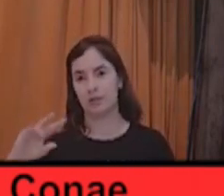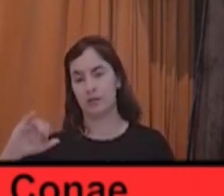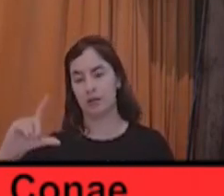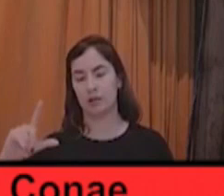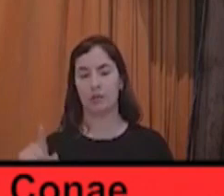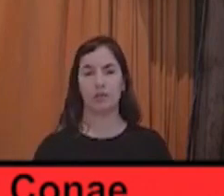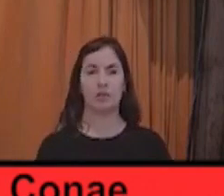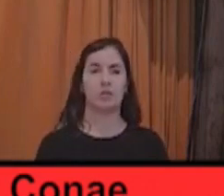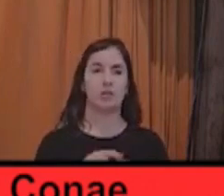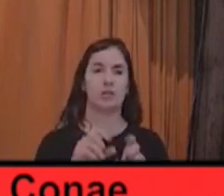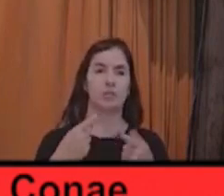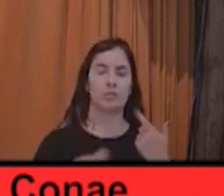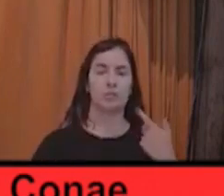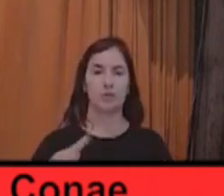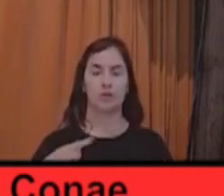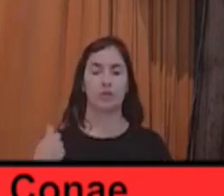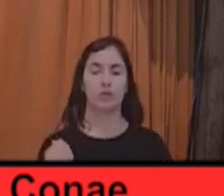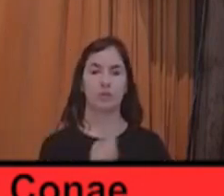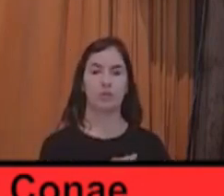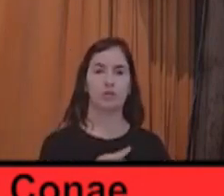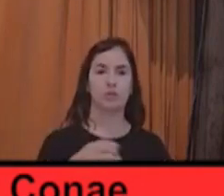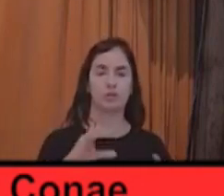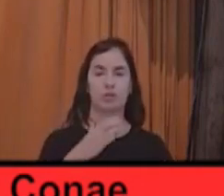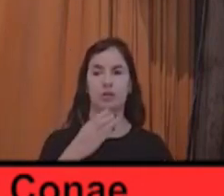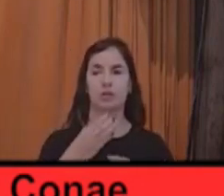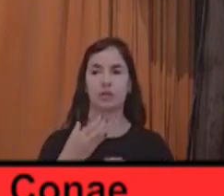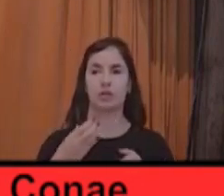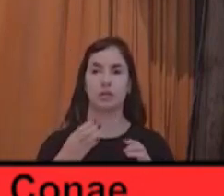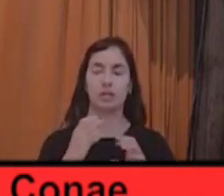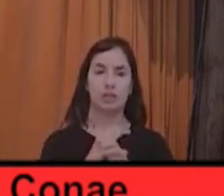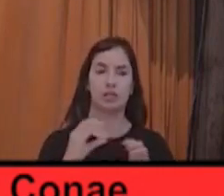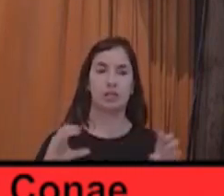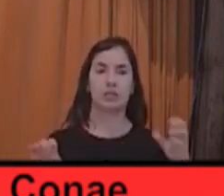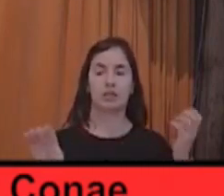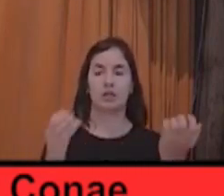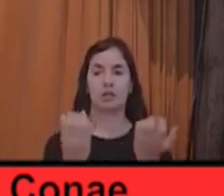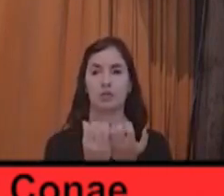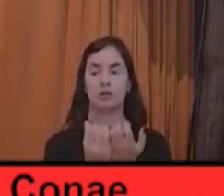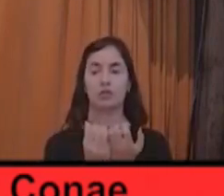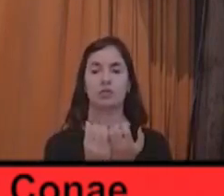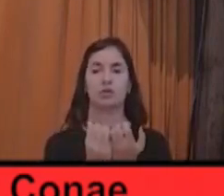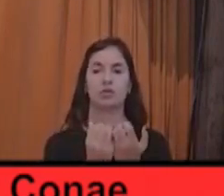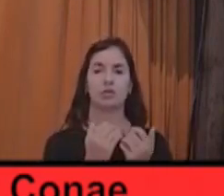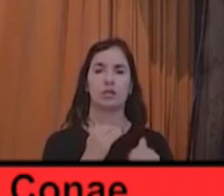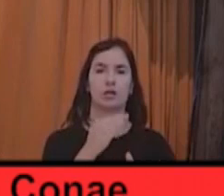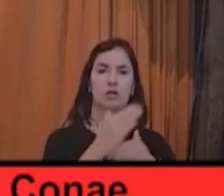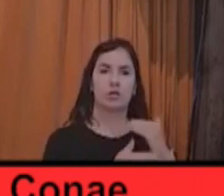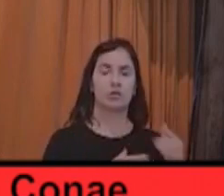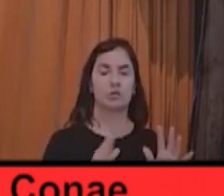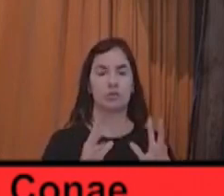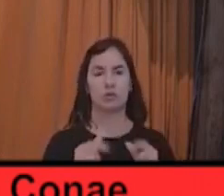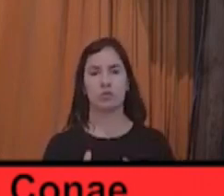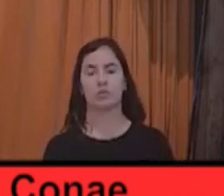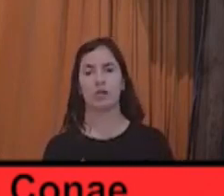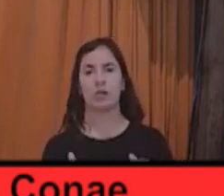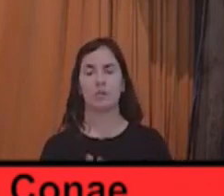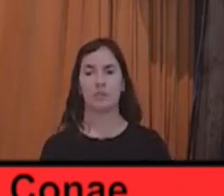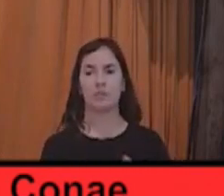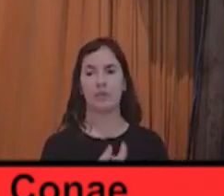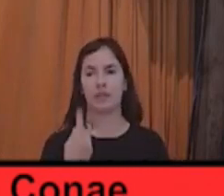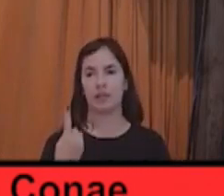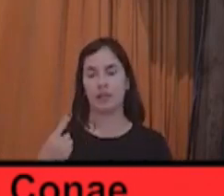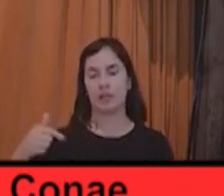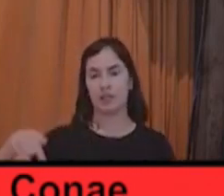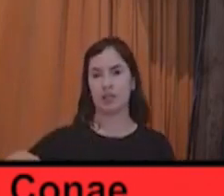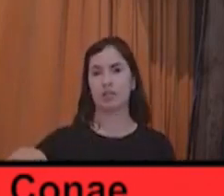nessa conferência, estamos, né, nessa construção, com toda essa participação ampla das 17 regionais em